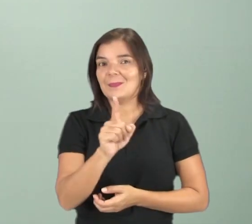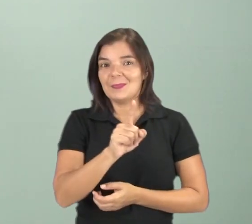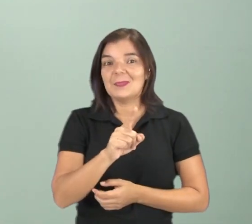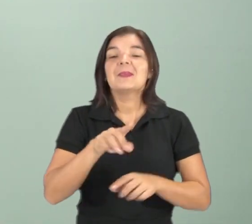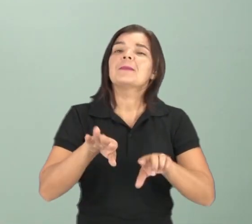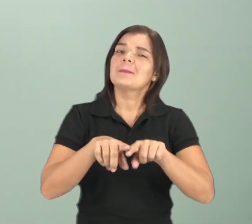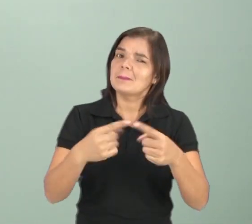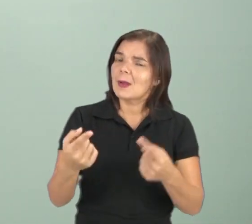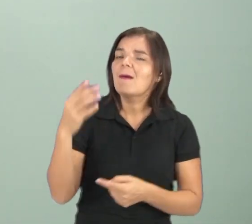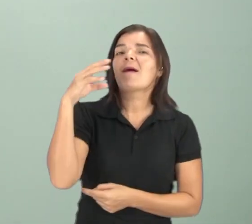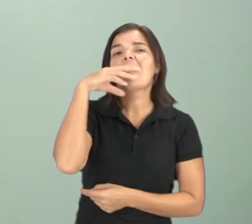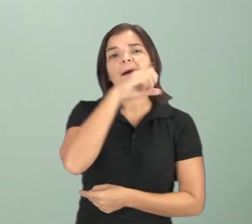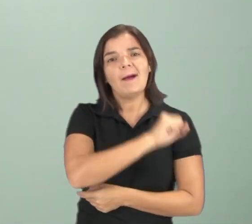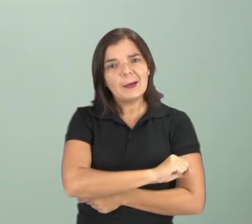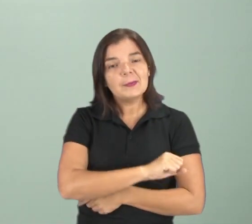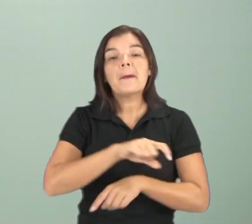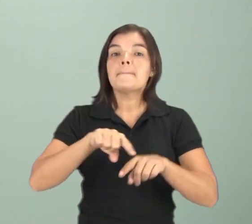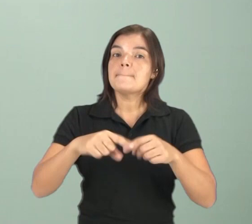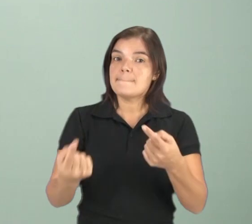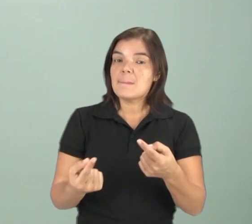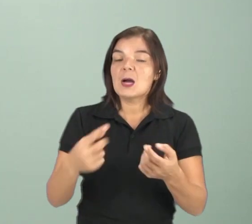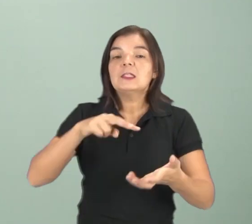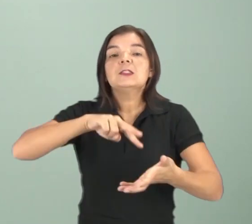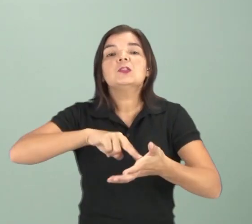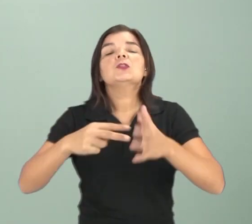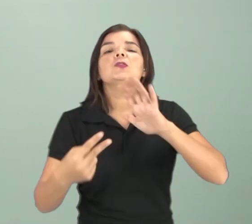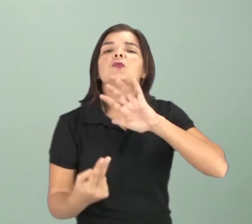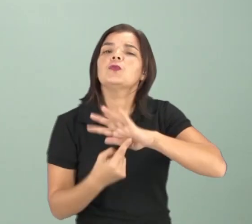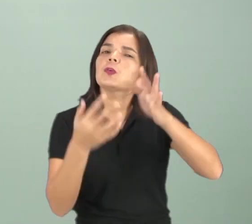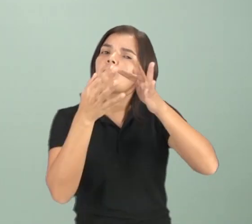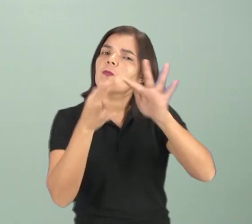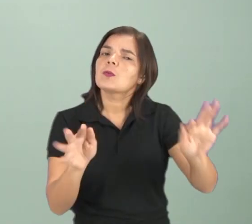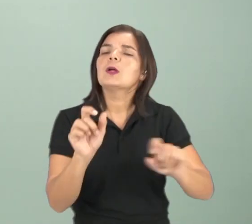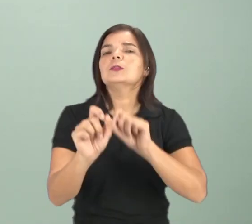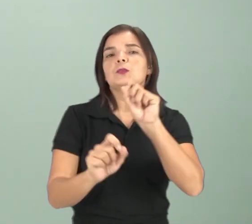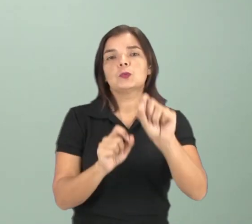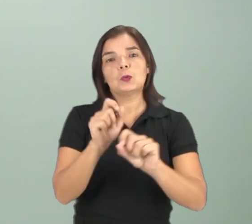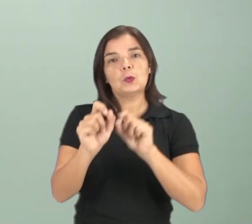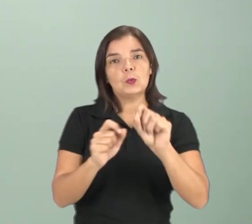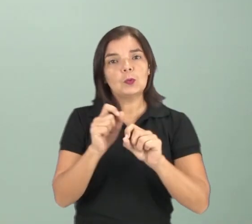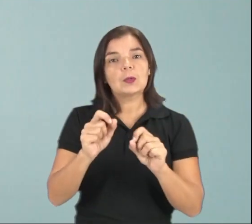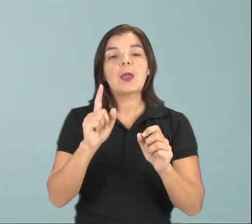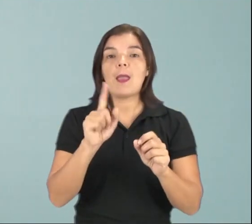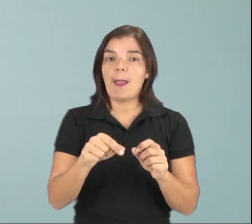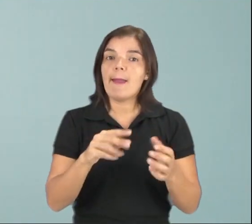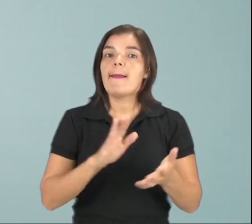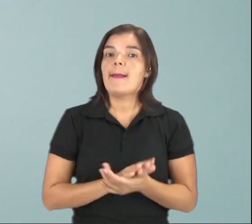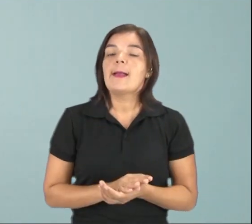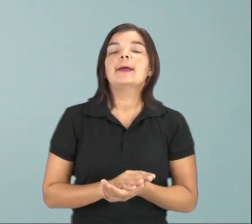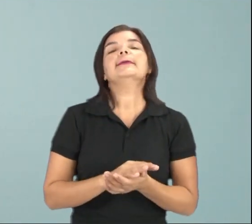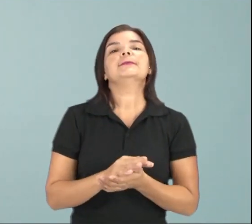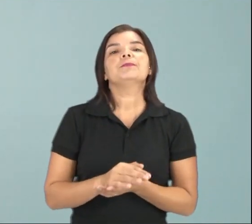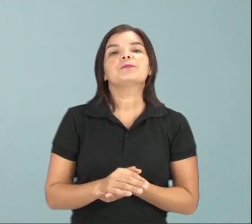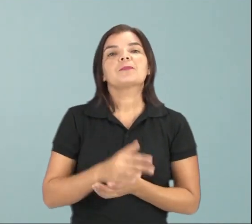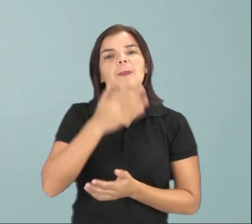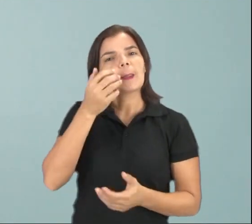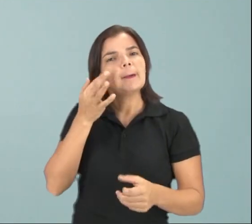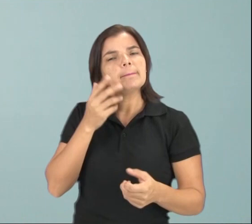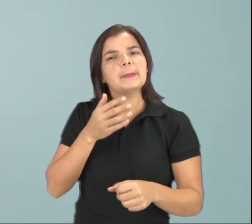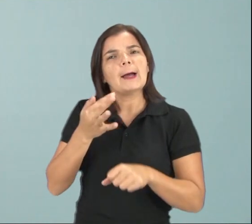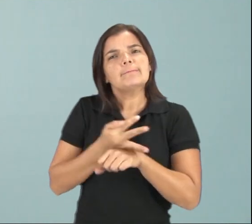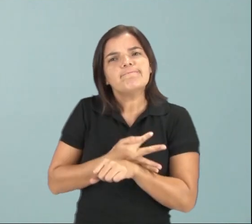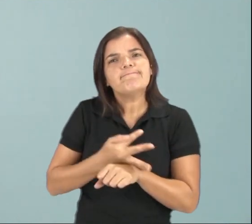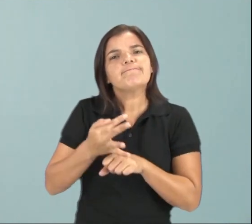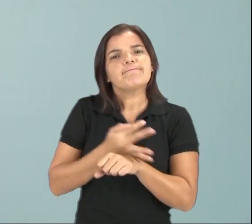tão rápido, mas o sentido de água mole em pedra dura, tanto bate até que fura, é no sentido da